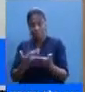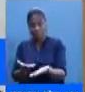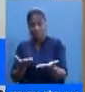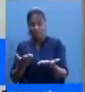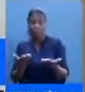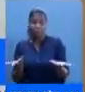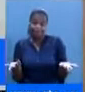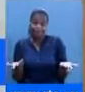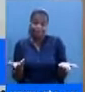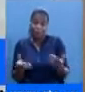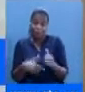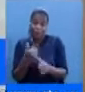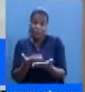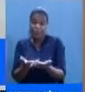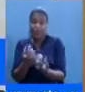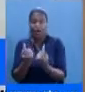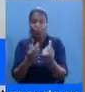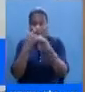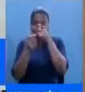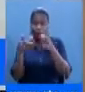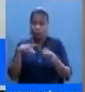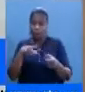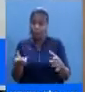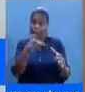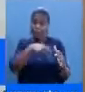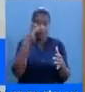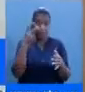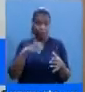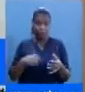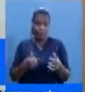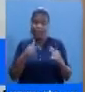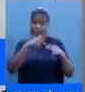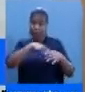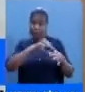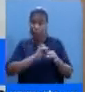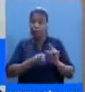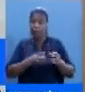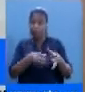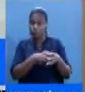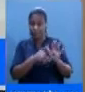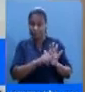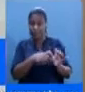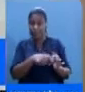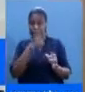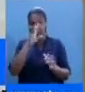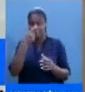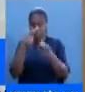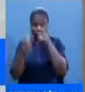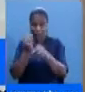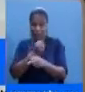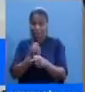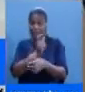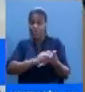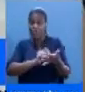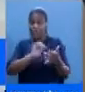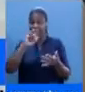este benefício à luz daquilo que está estabelecido na Convenção. De igual modo, se um trabalhador que é inscrito no Instituto Nacional